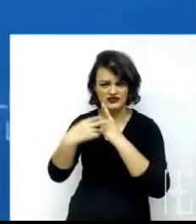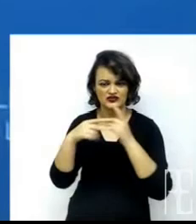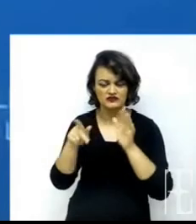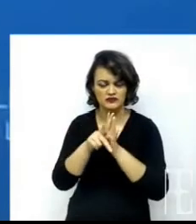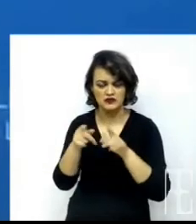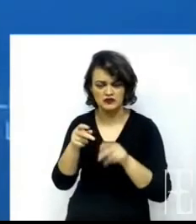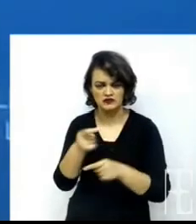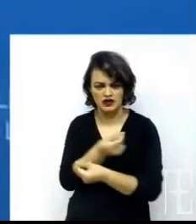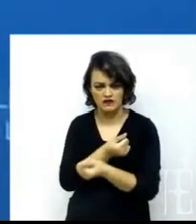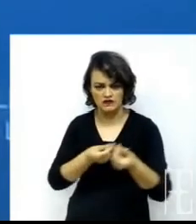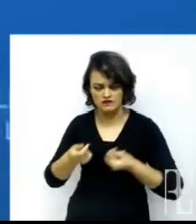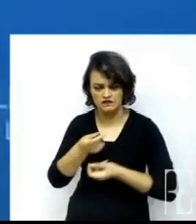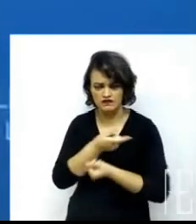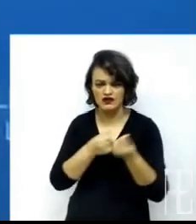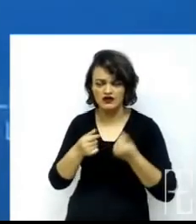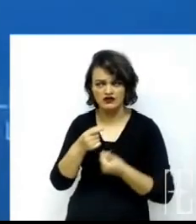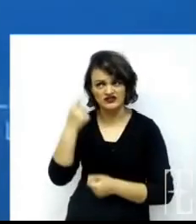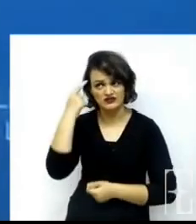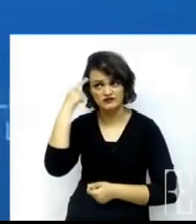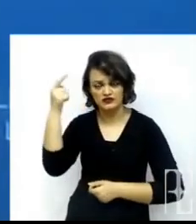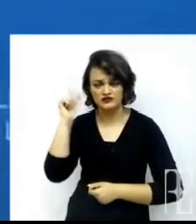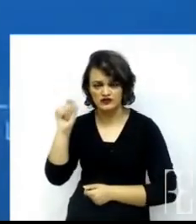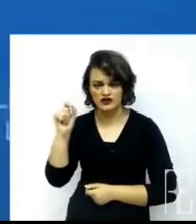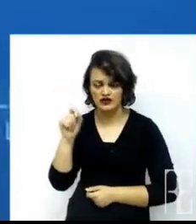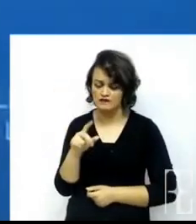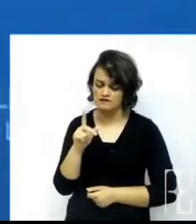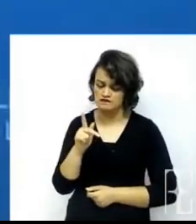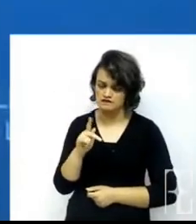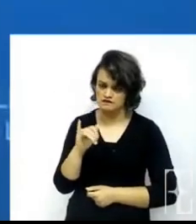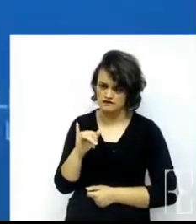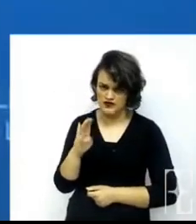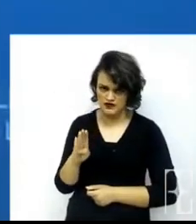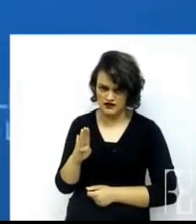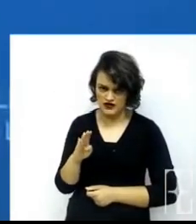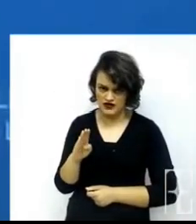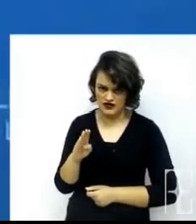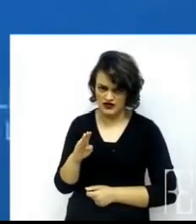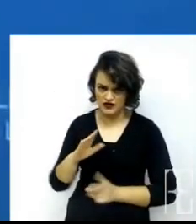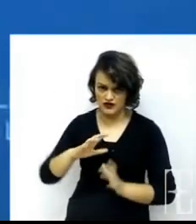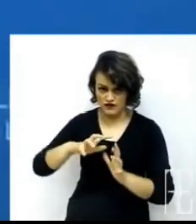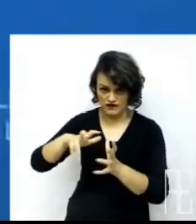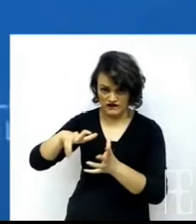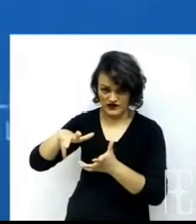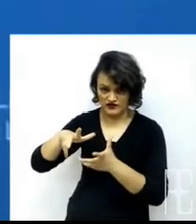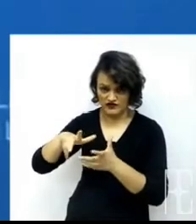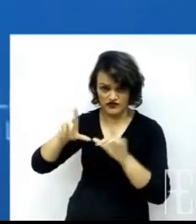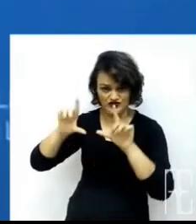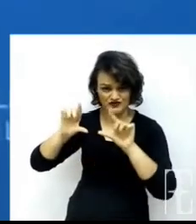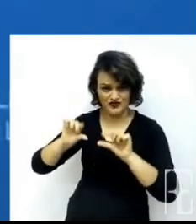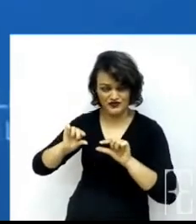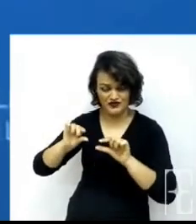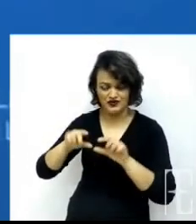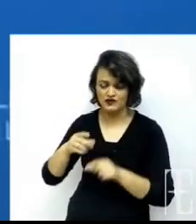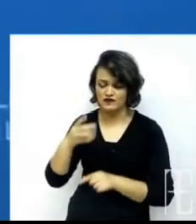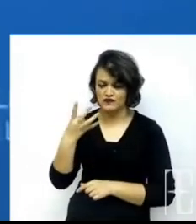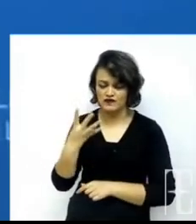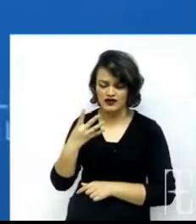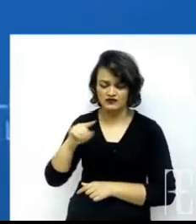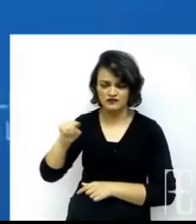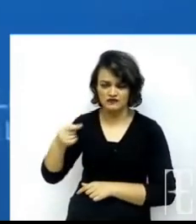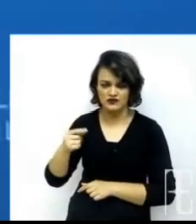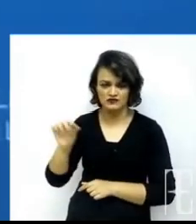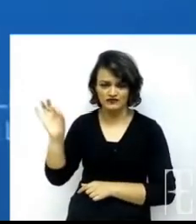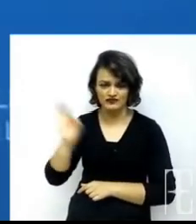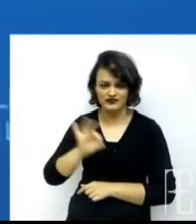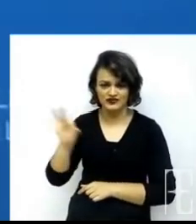econômicas projetam que o PIB global diminuirá 4,5%